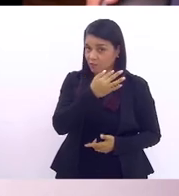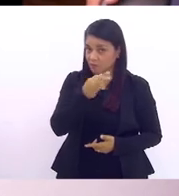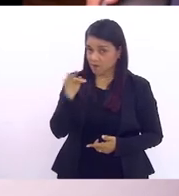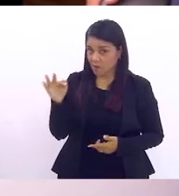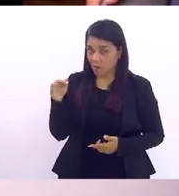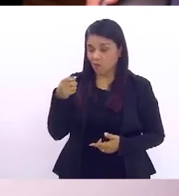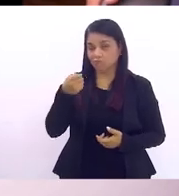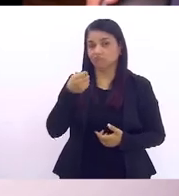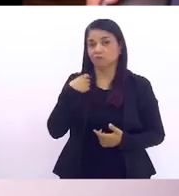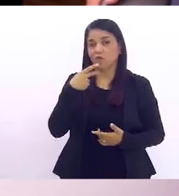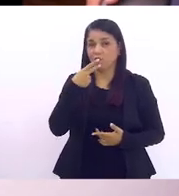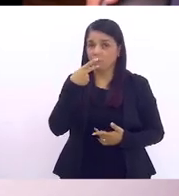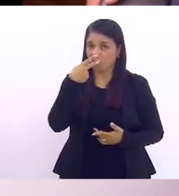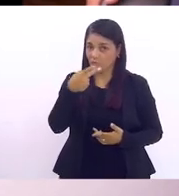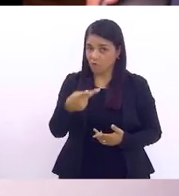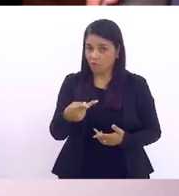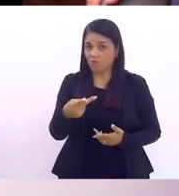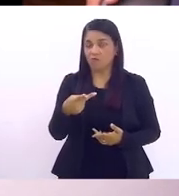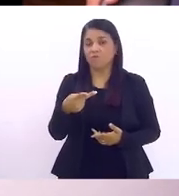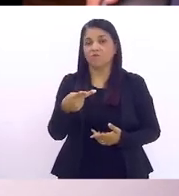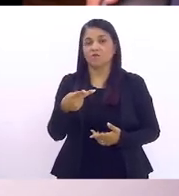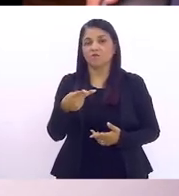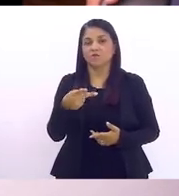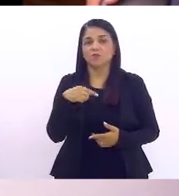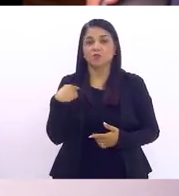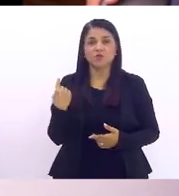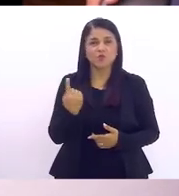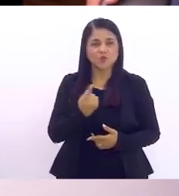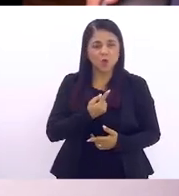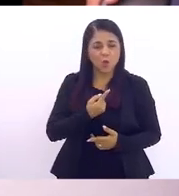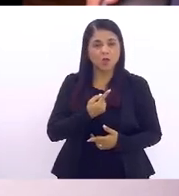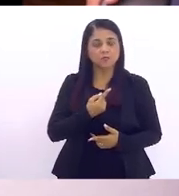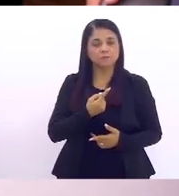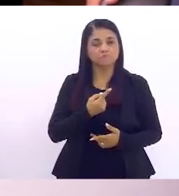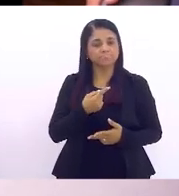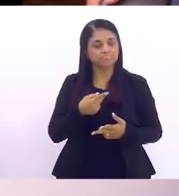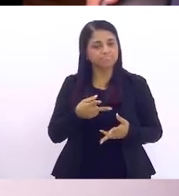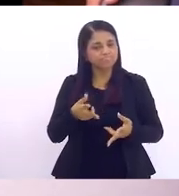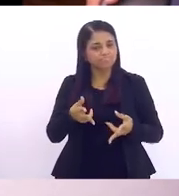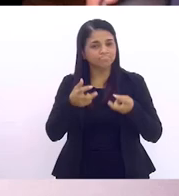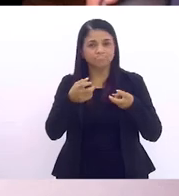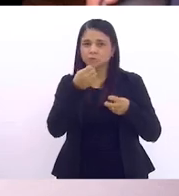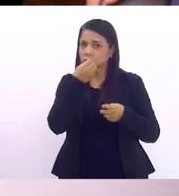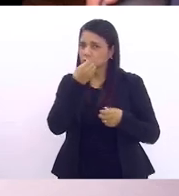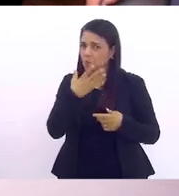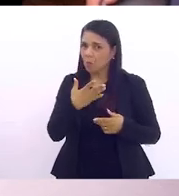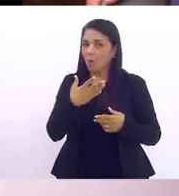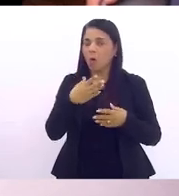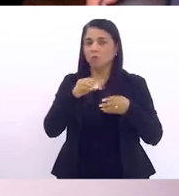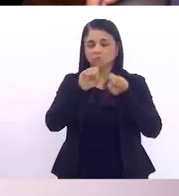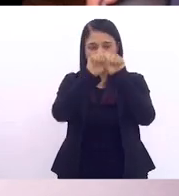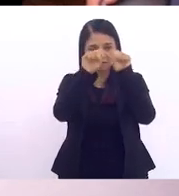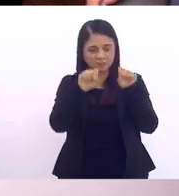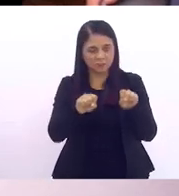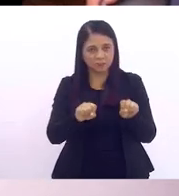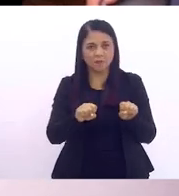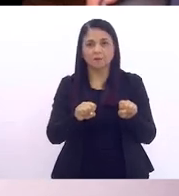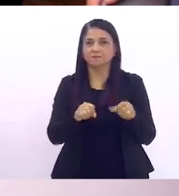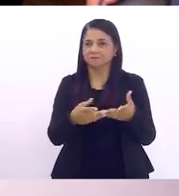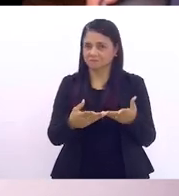que eh nós vimos com muito bons olhos a implementação do